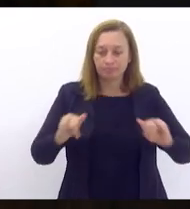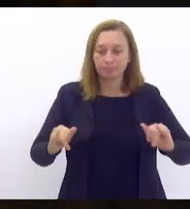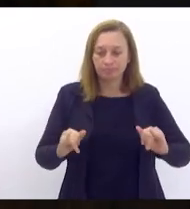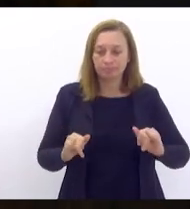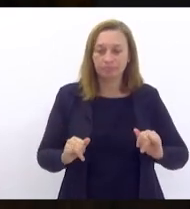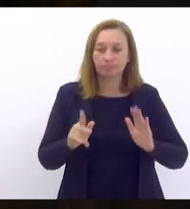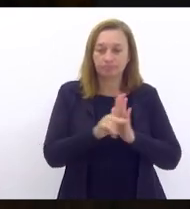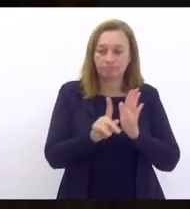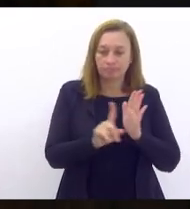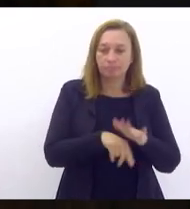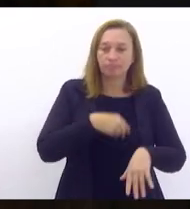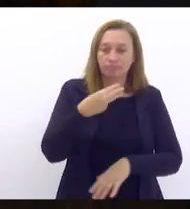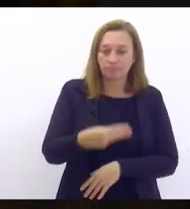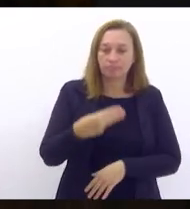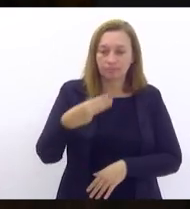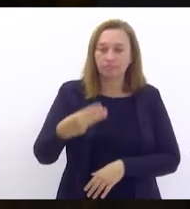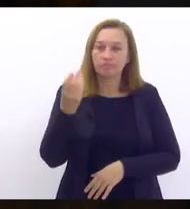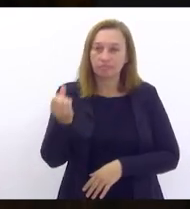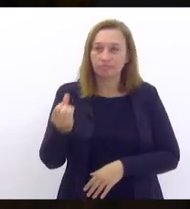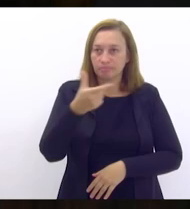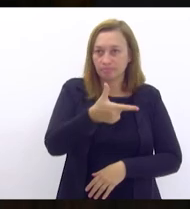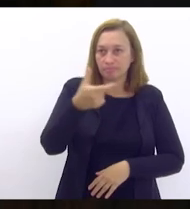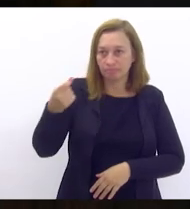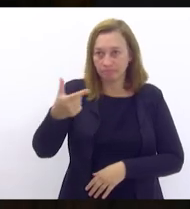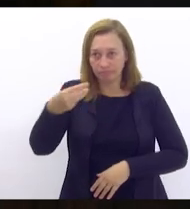Anuncio projeto de lei número